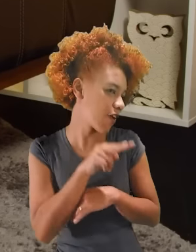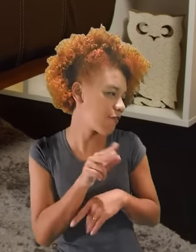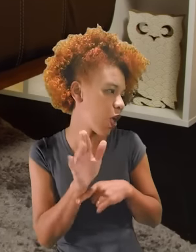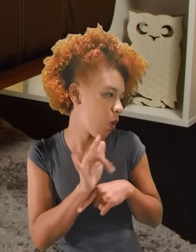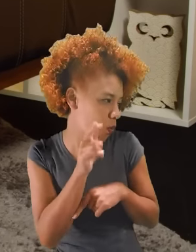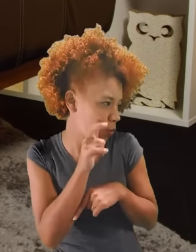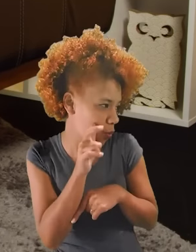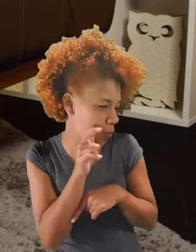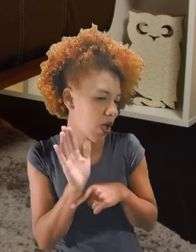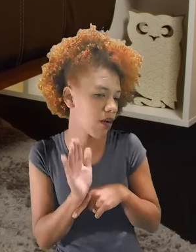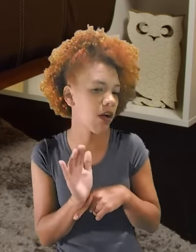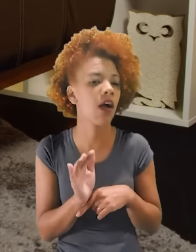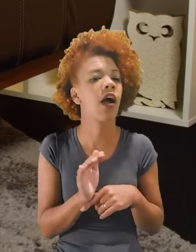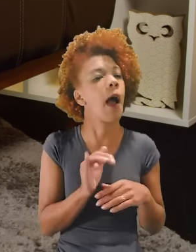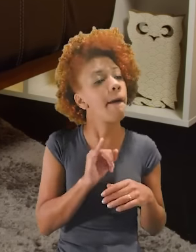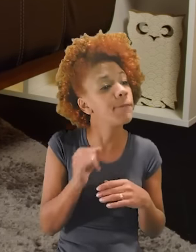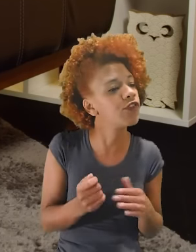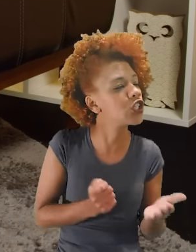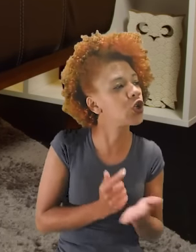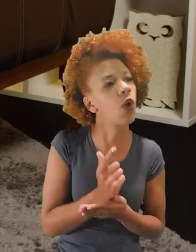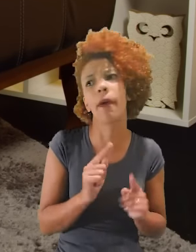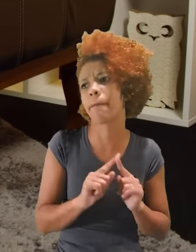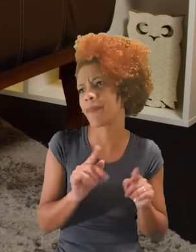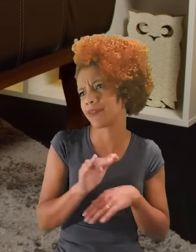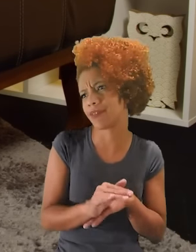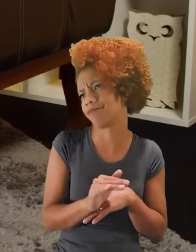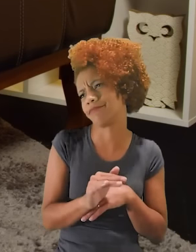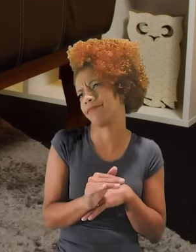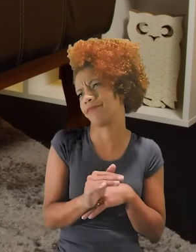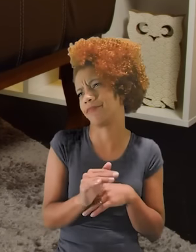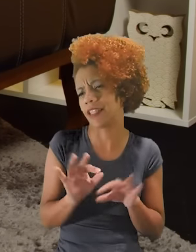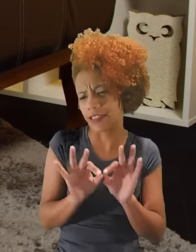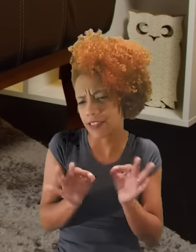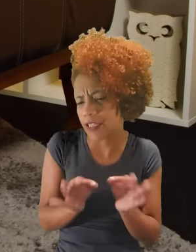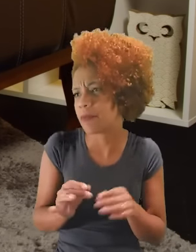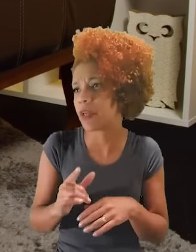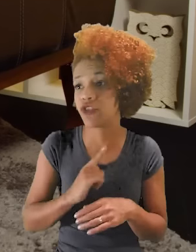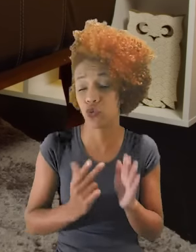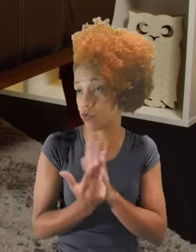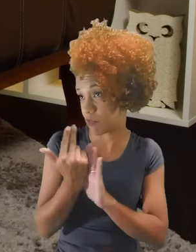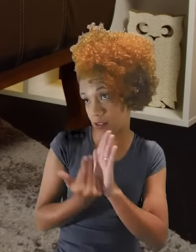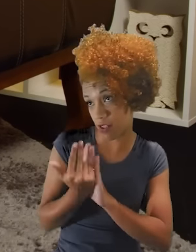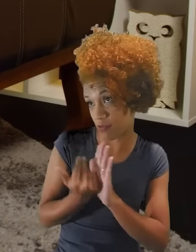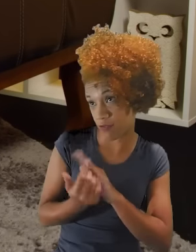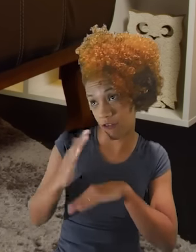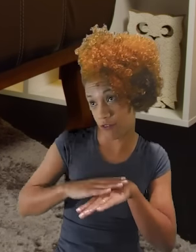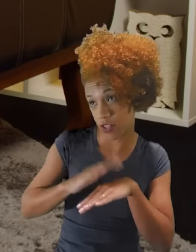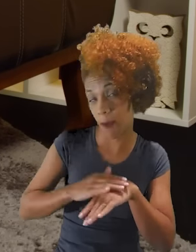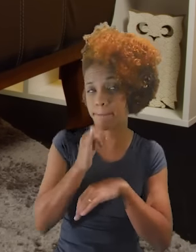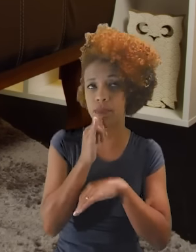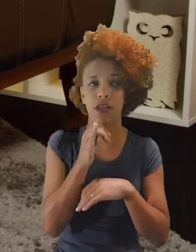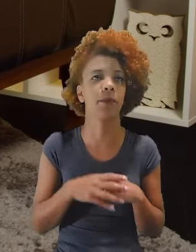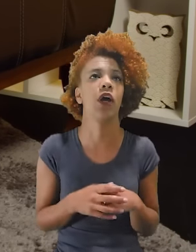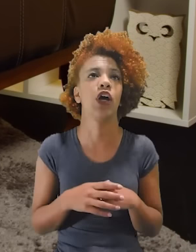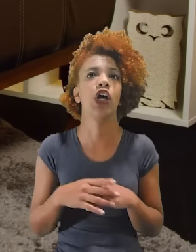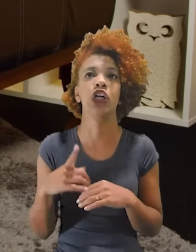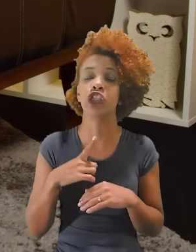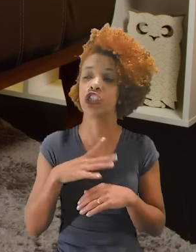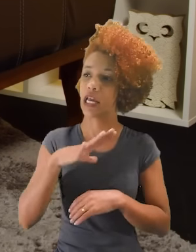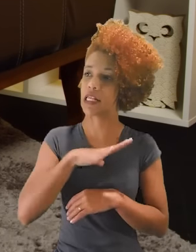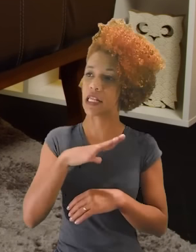aí você aproveita e compra não sei o quê. Isso, mas bem pequenininho, sabe assim? Tipo, bem pequenininho. E ele escrevia essas... Ele fazia o desenho. Então ele fazia. Pô, tu fazia, por exemplo, tinha...